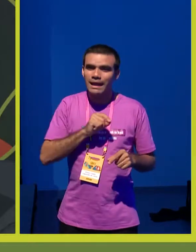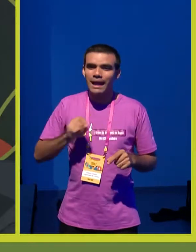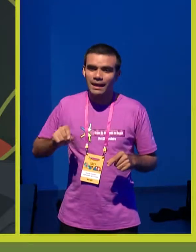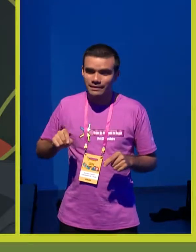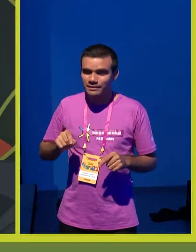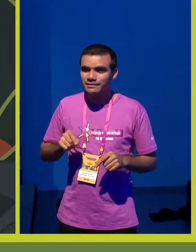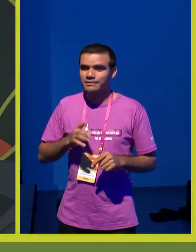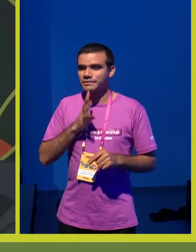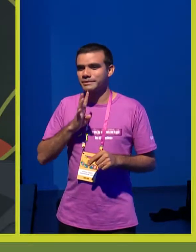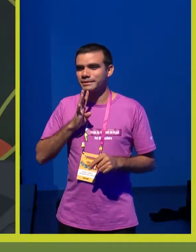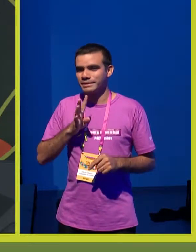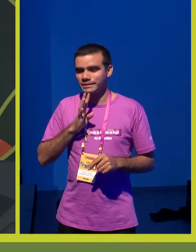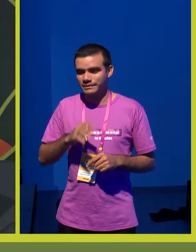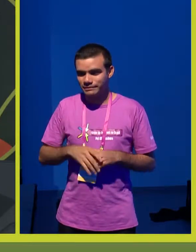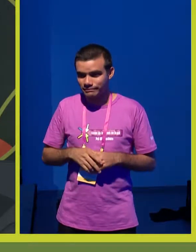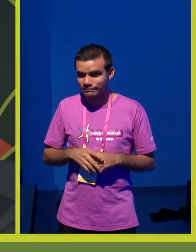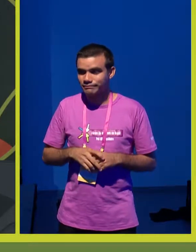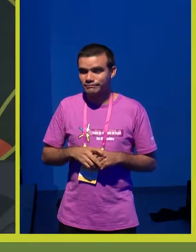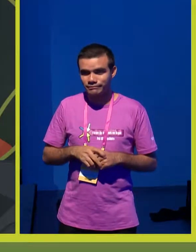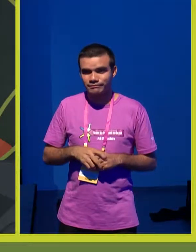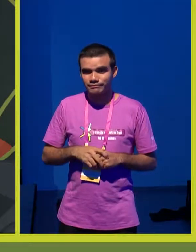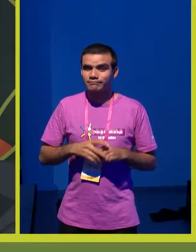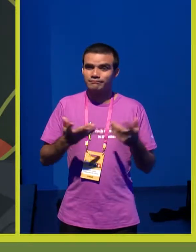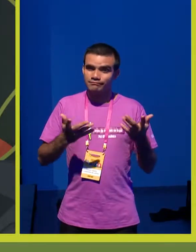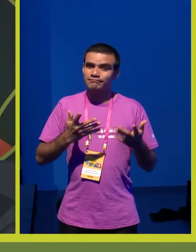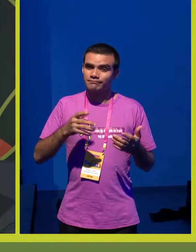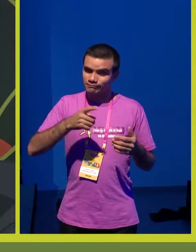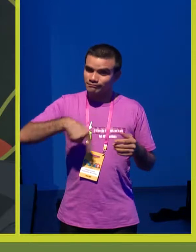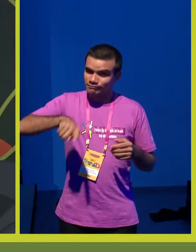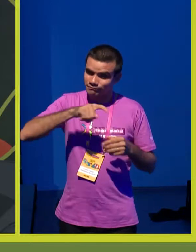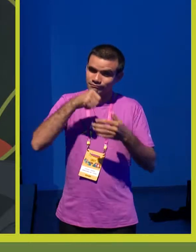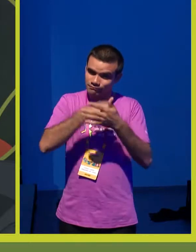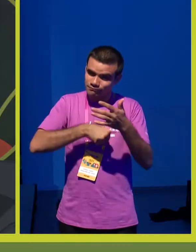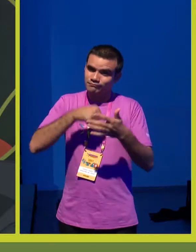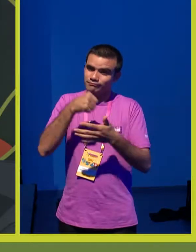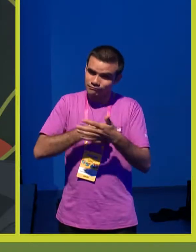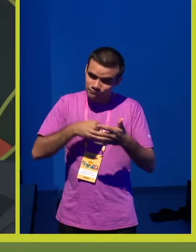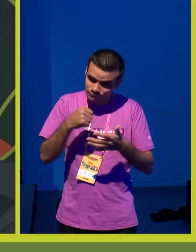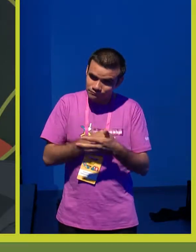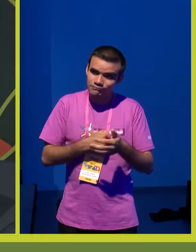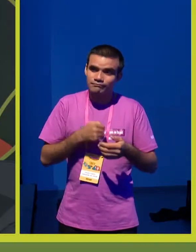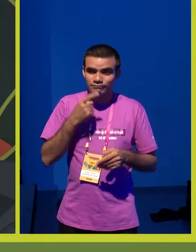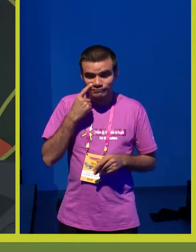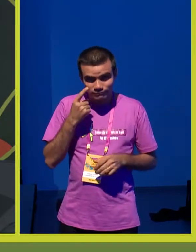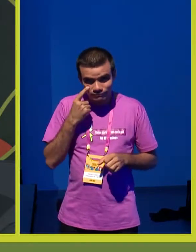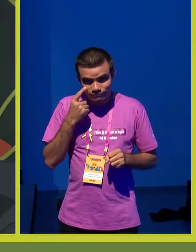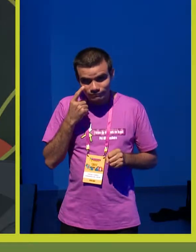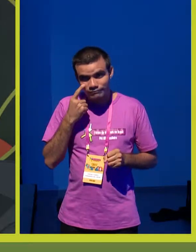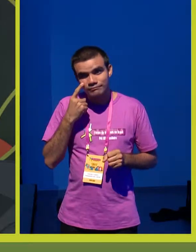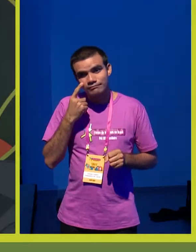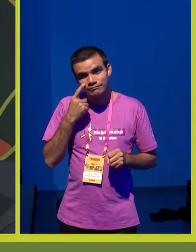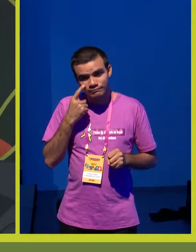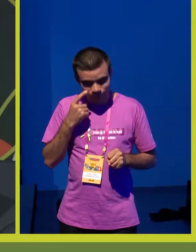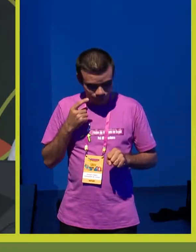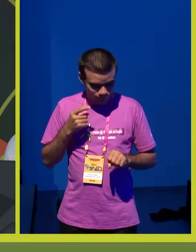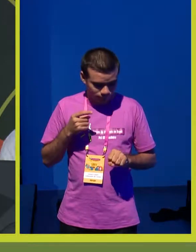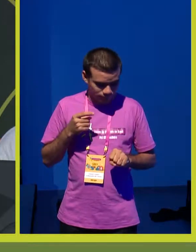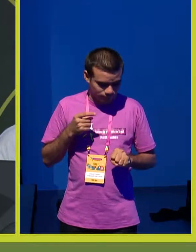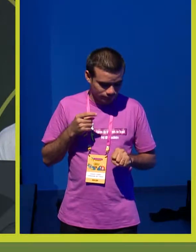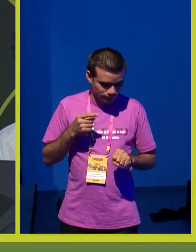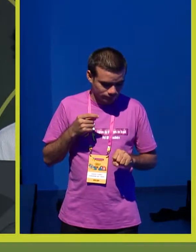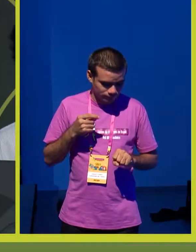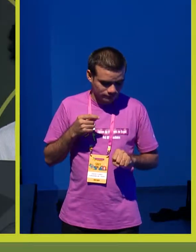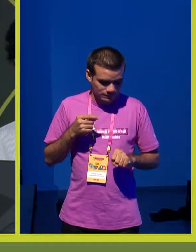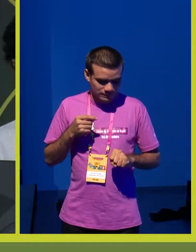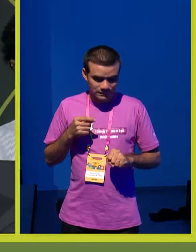lugar então isso é uma coisa que a gente tem que brigar bastante e tentar ajustar isso a